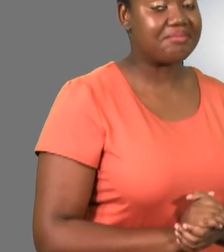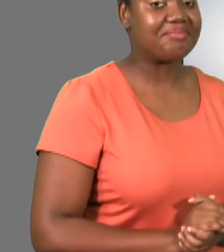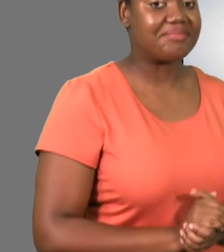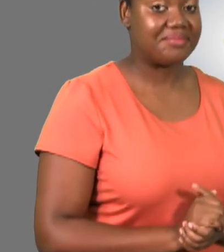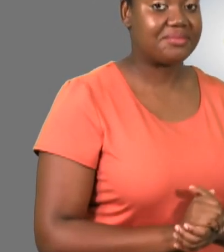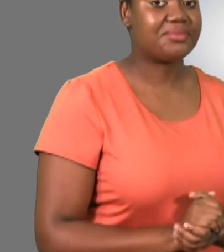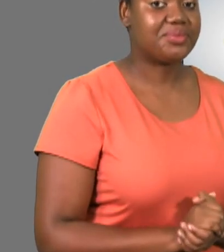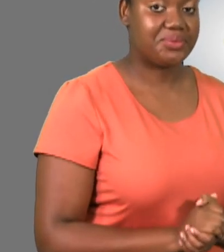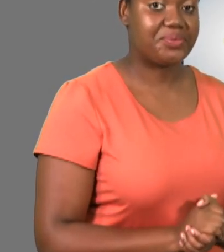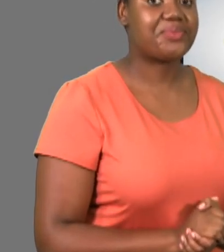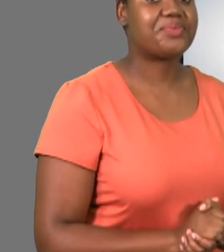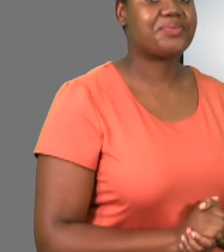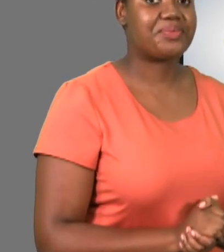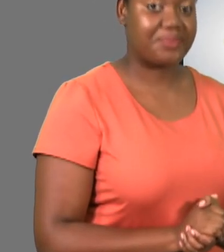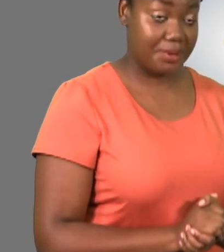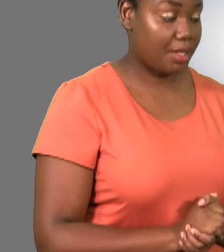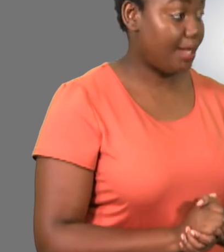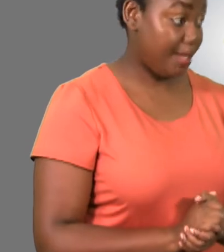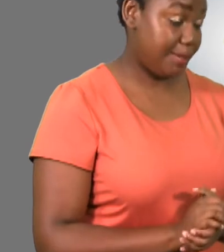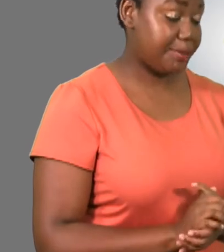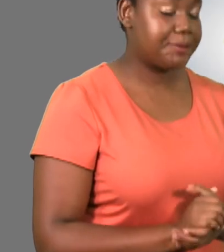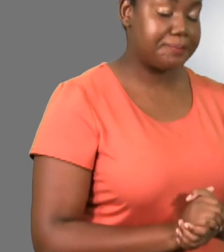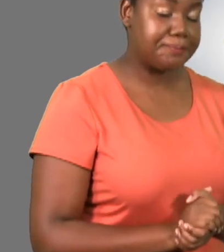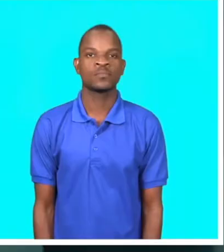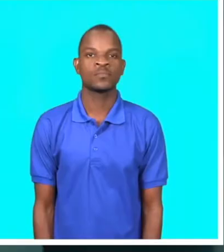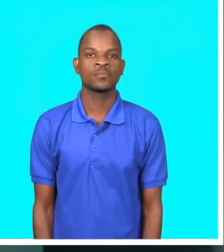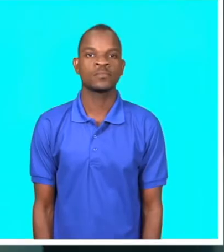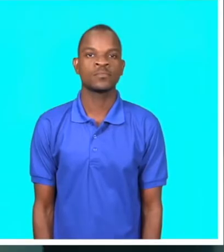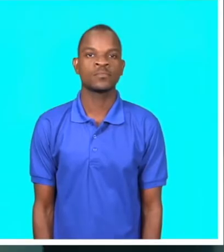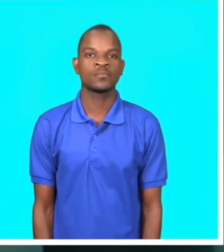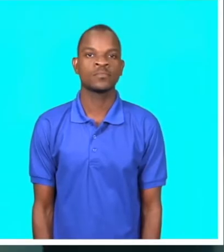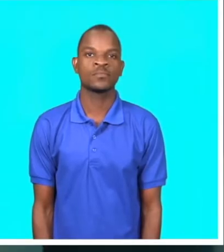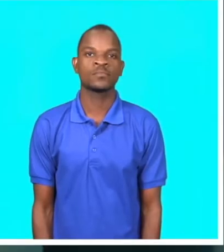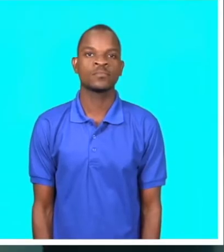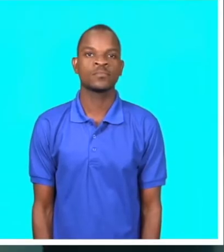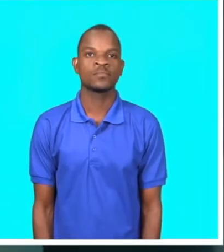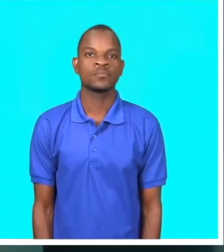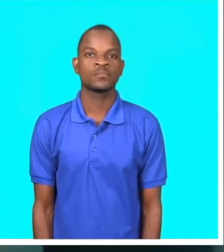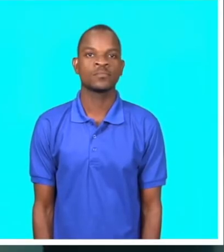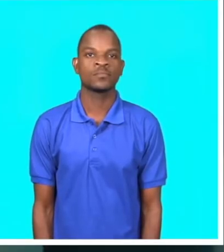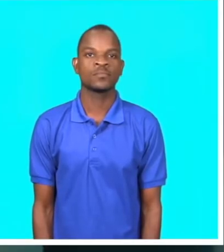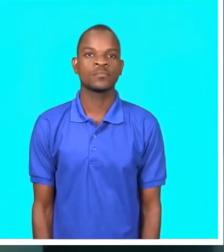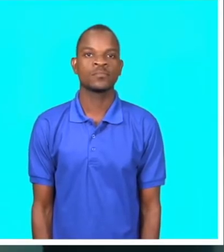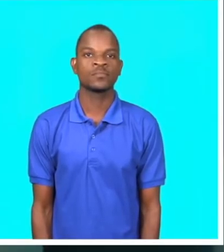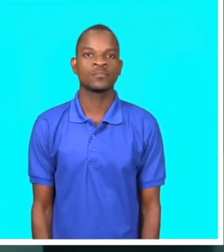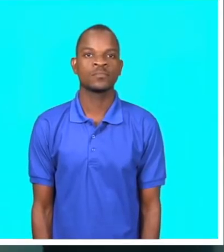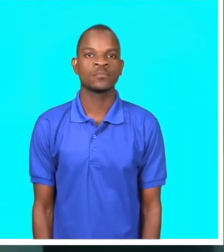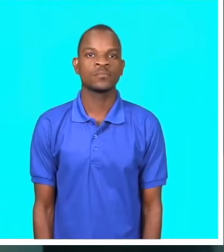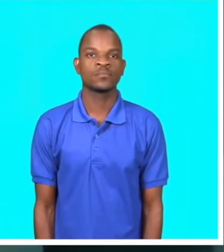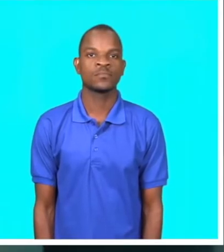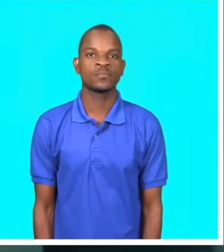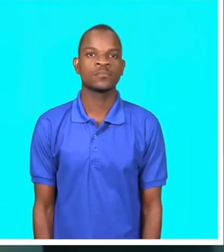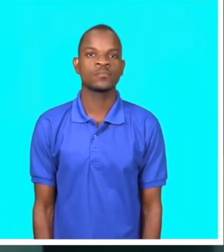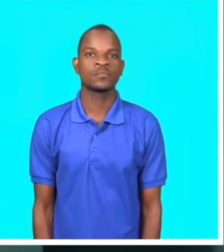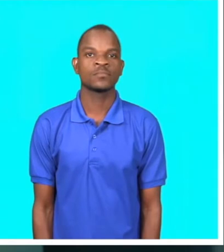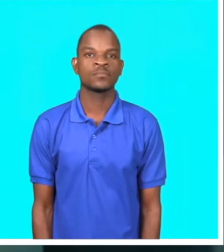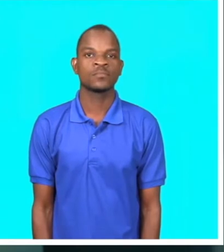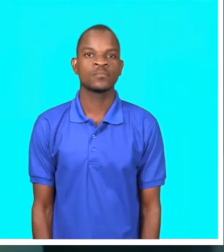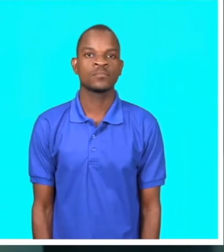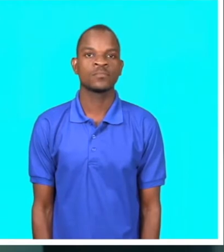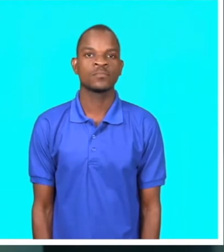infraestruturas desportivas na cidade de Maputo. A acessibilidade nos recintos desportivos na cidade de Maputo é o tema da